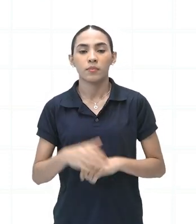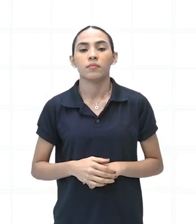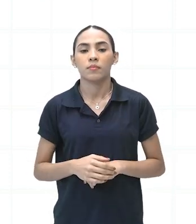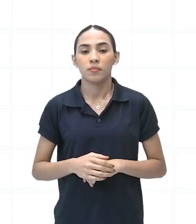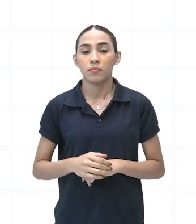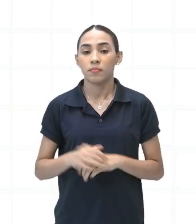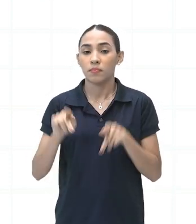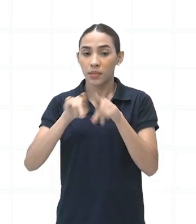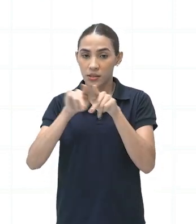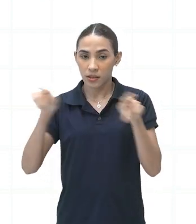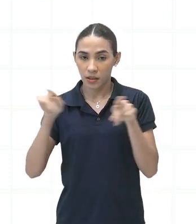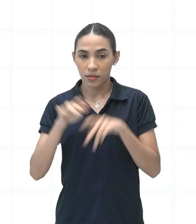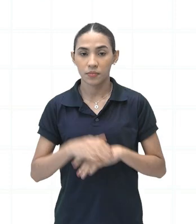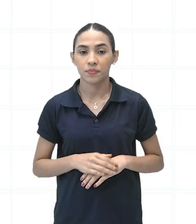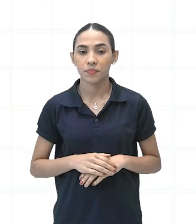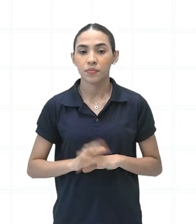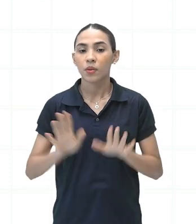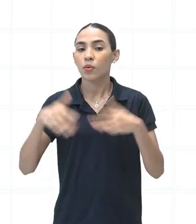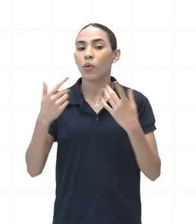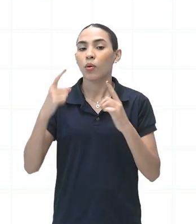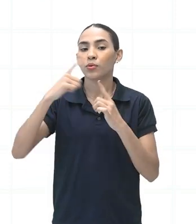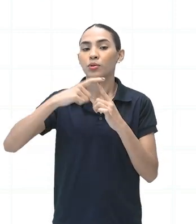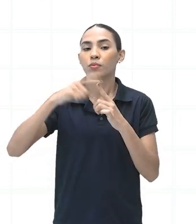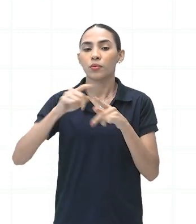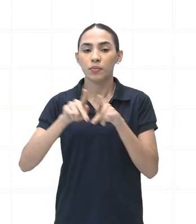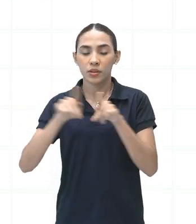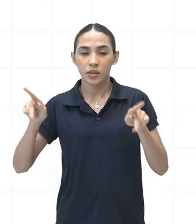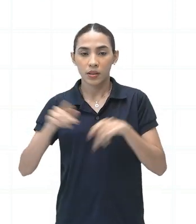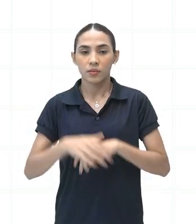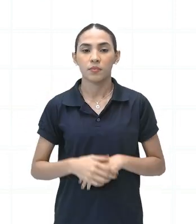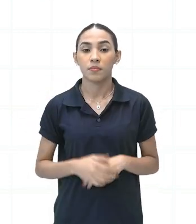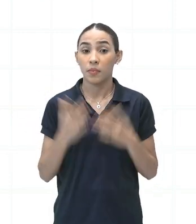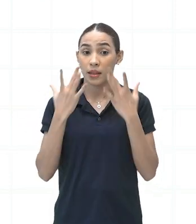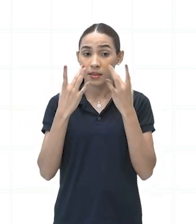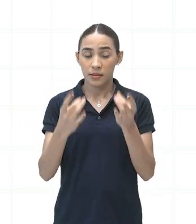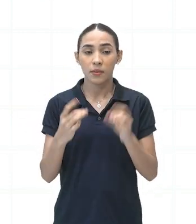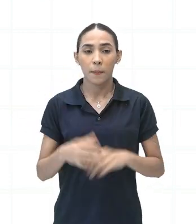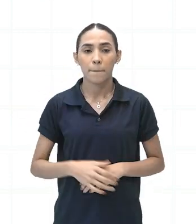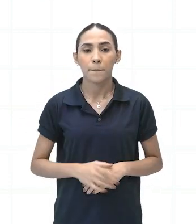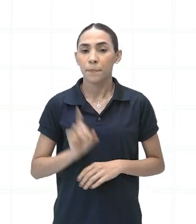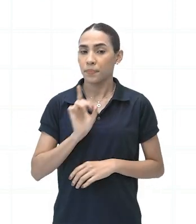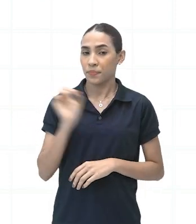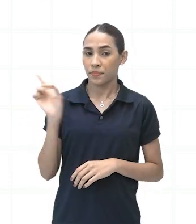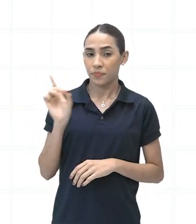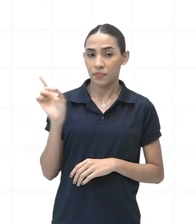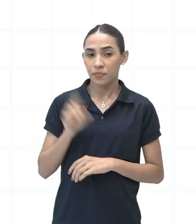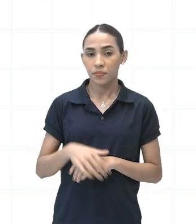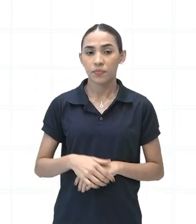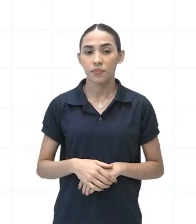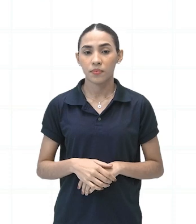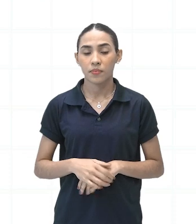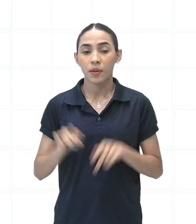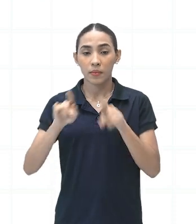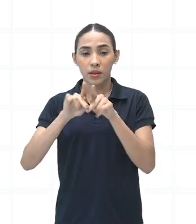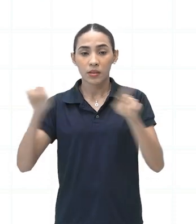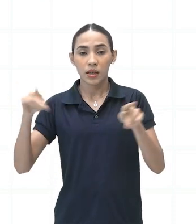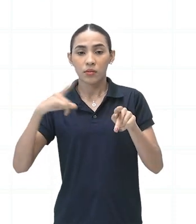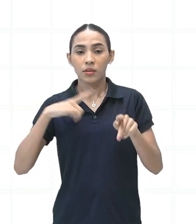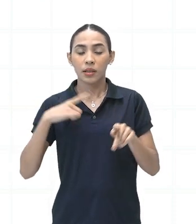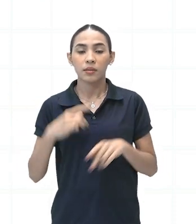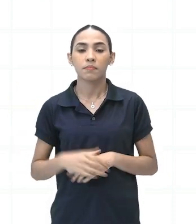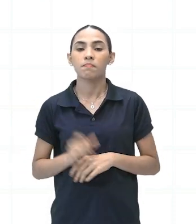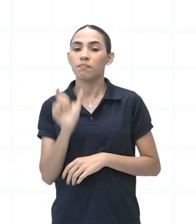meu predicado. E de que tipo é esse predicado? Observa o seguinte, aqui nesse meu predicado, eu tenho aqui a